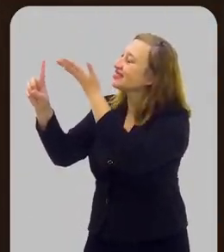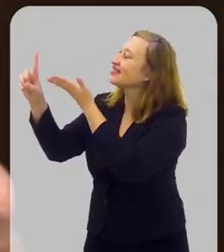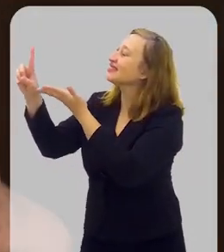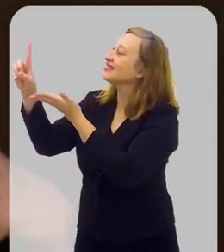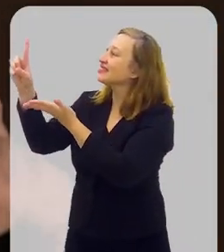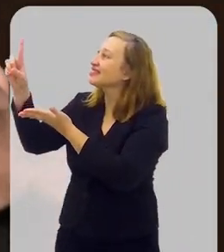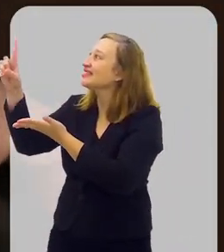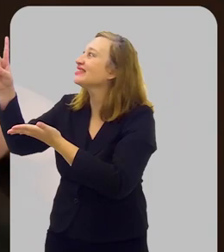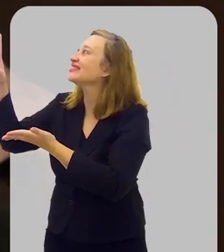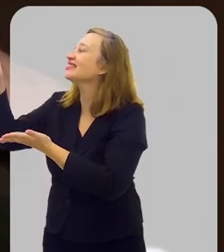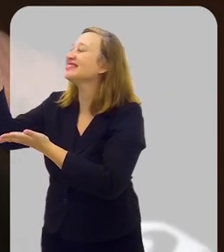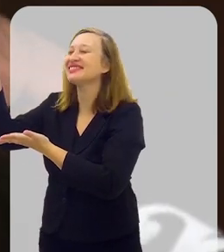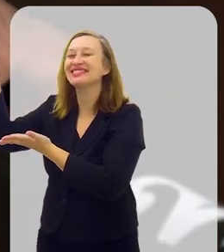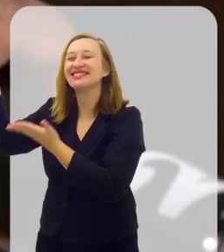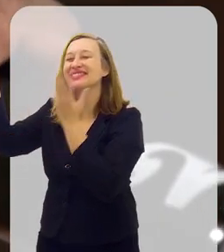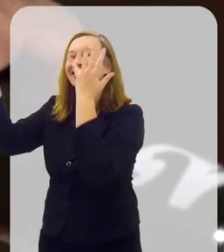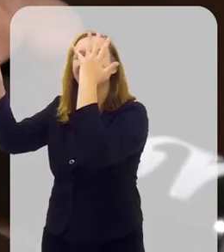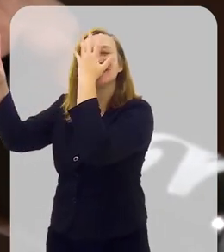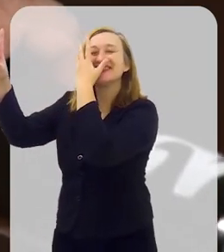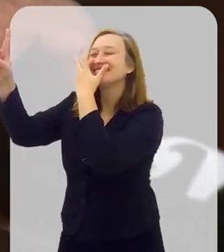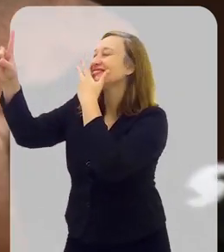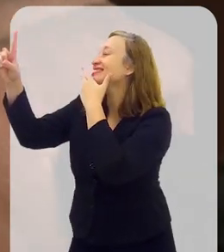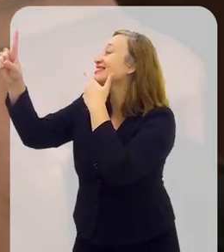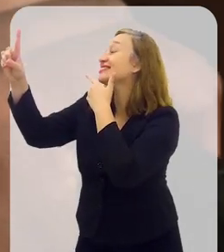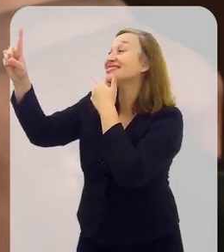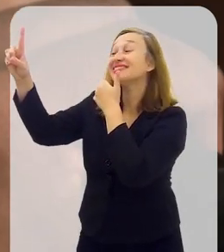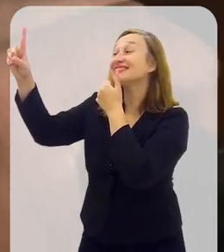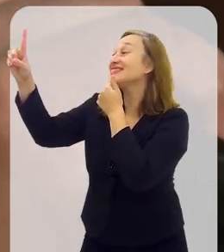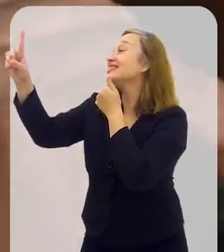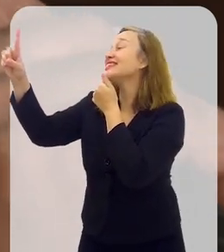santo como tu és